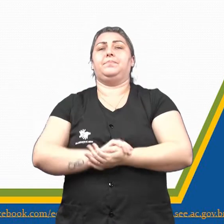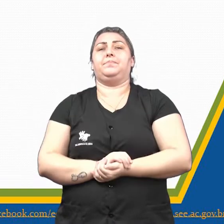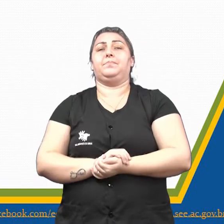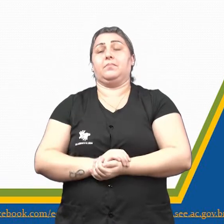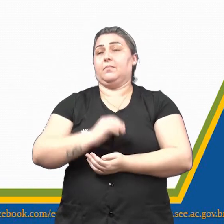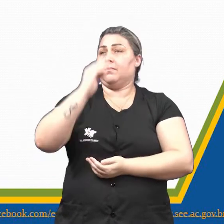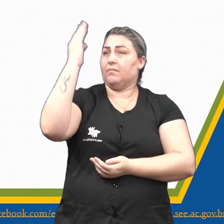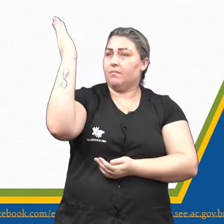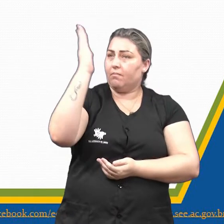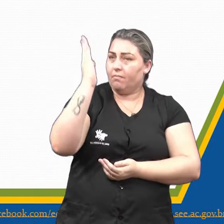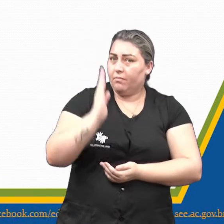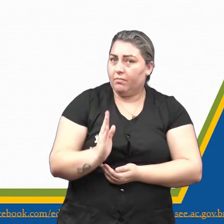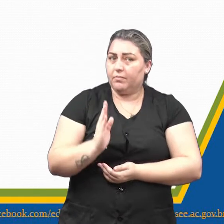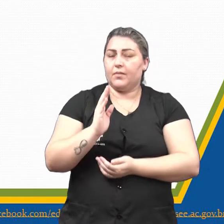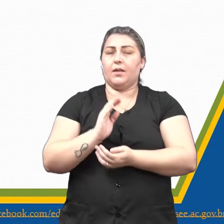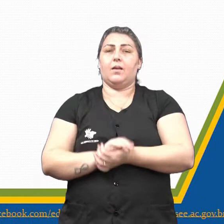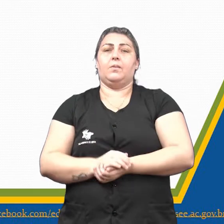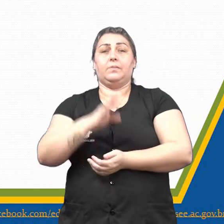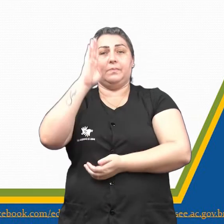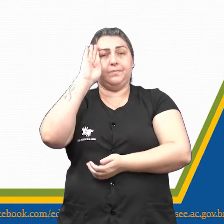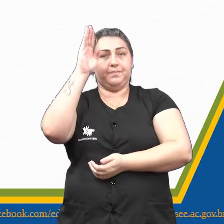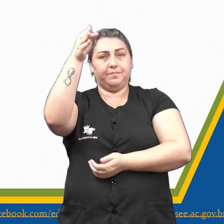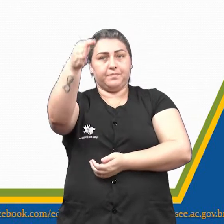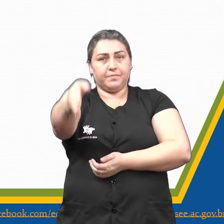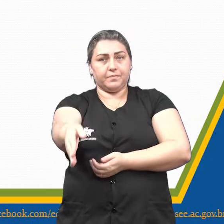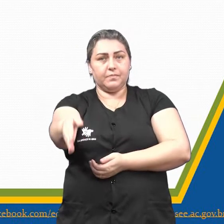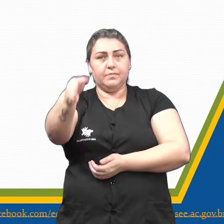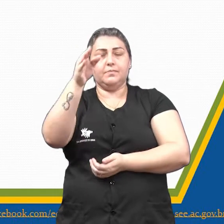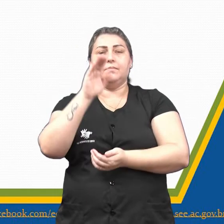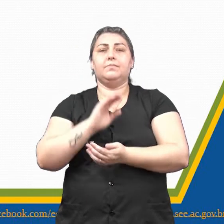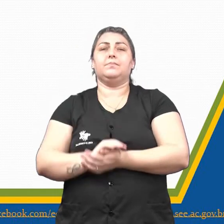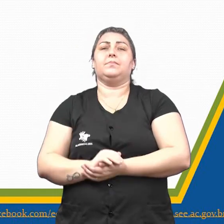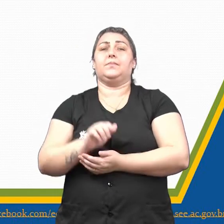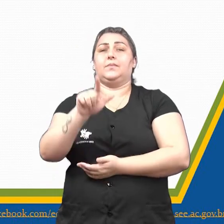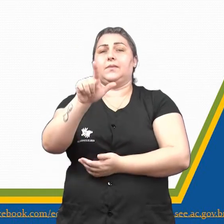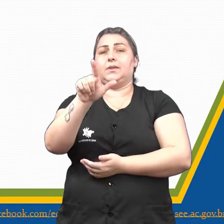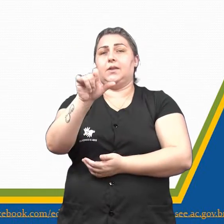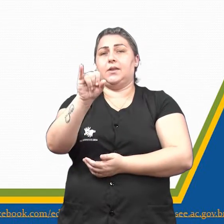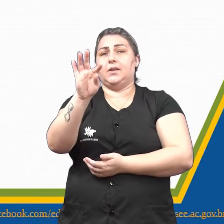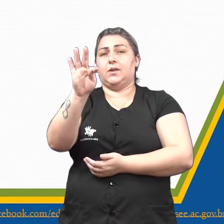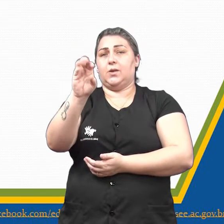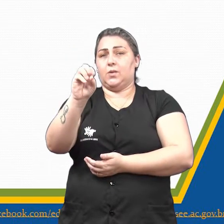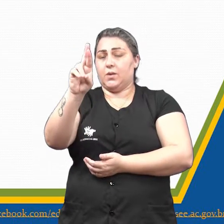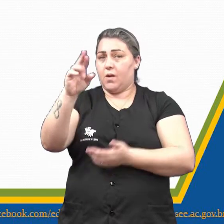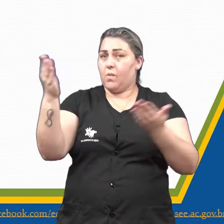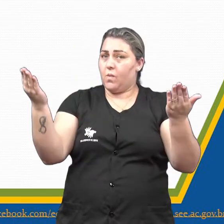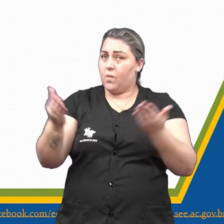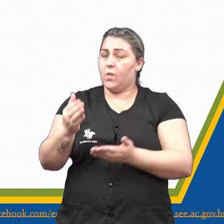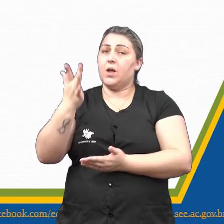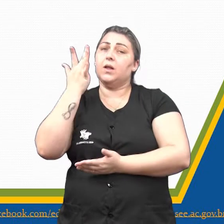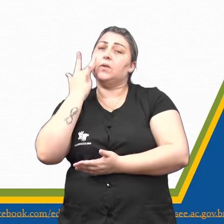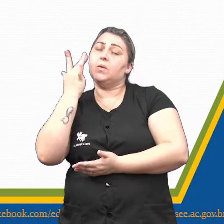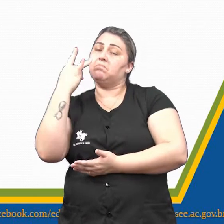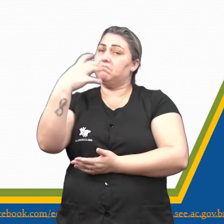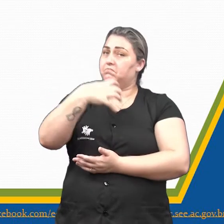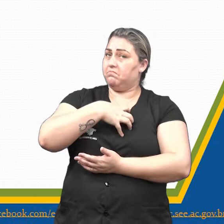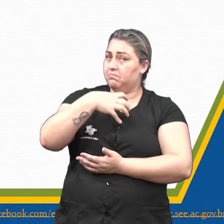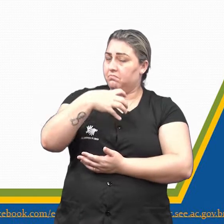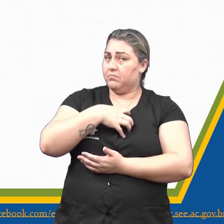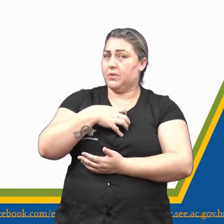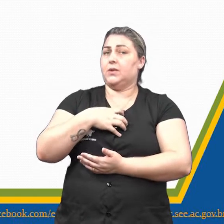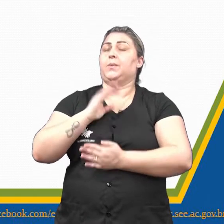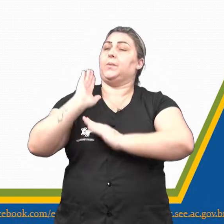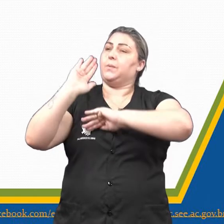O Brasil, principalmente a área litorânea, hoje Nordeste ali, foram as